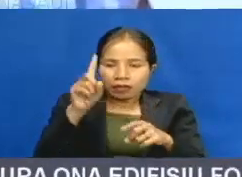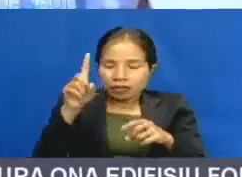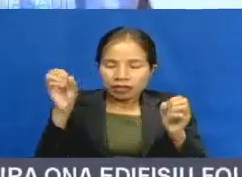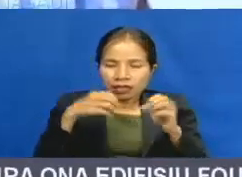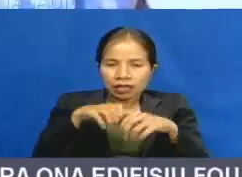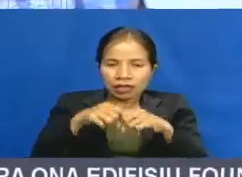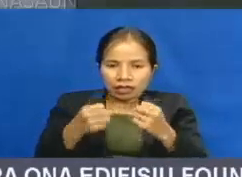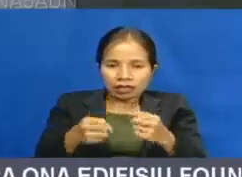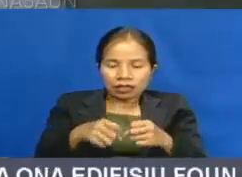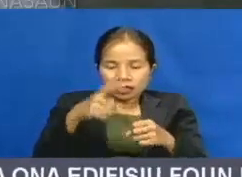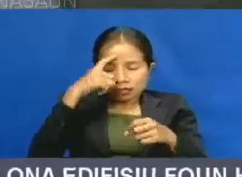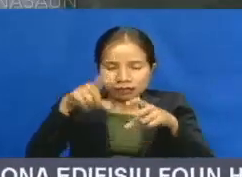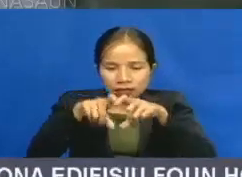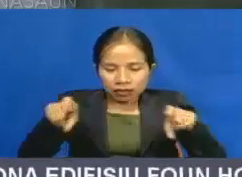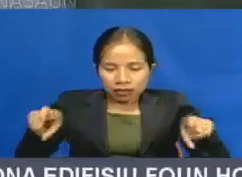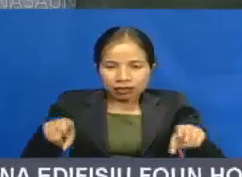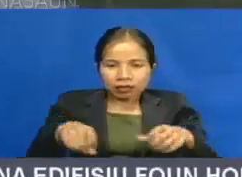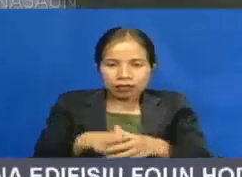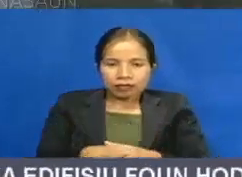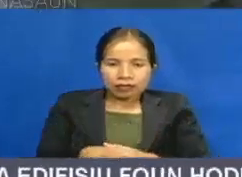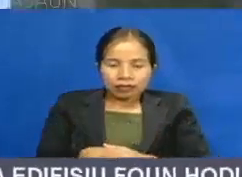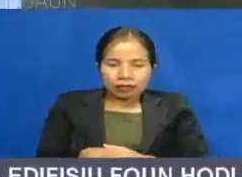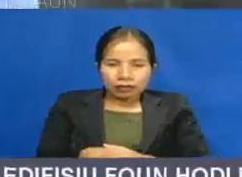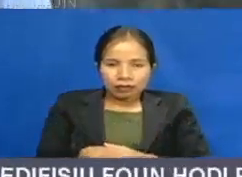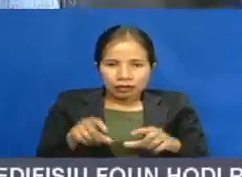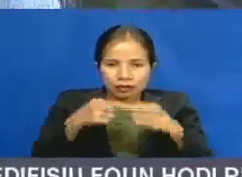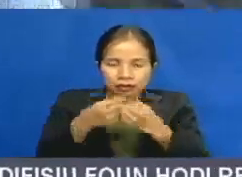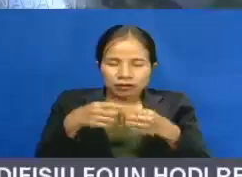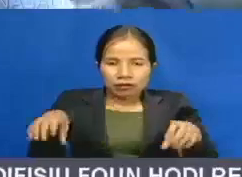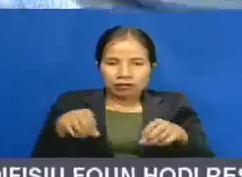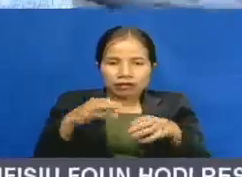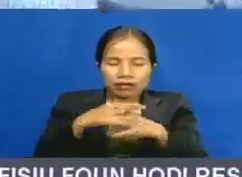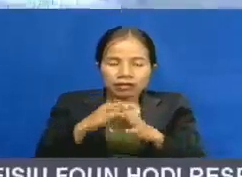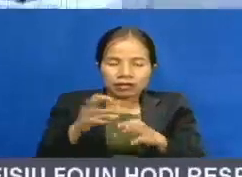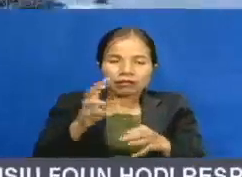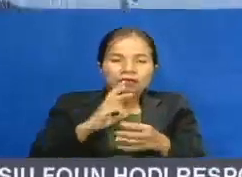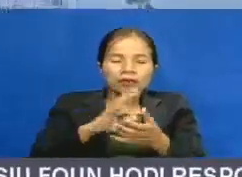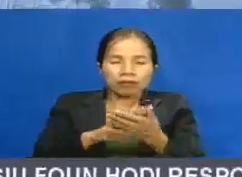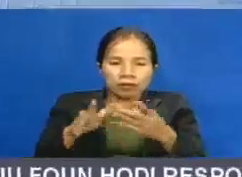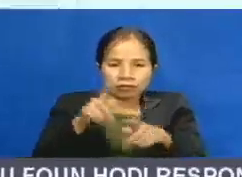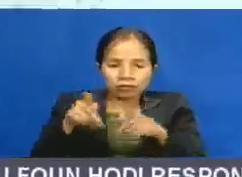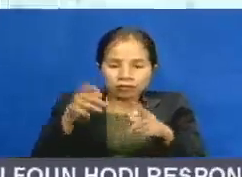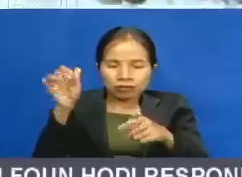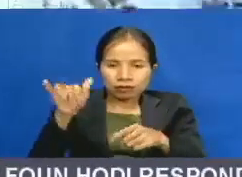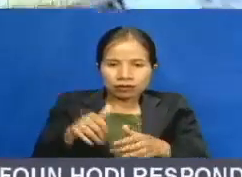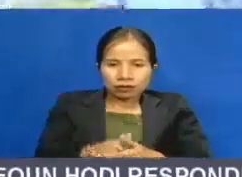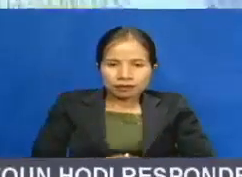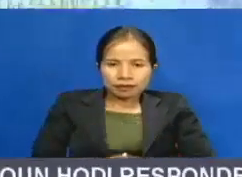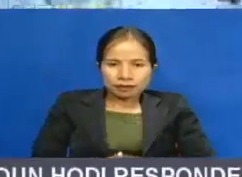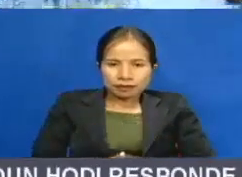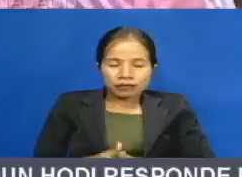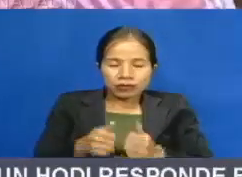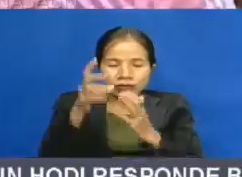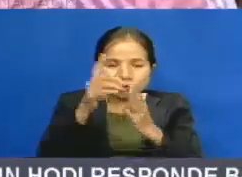tambakanu kanalizasaun makakuag ne doni ekipa se esforso hori normaliza kanalizasaun bemos ba komundari sira.